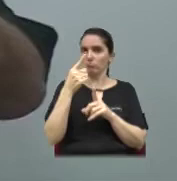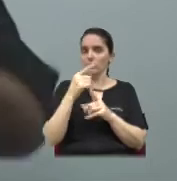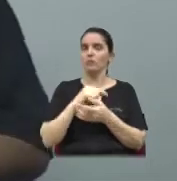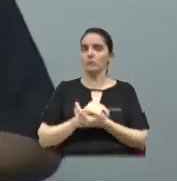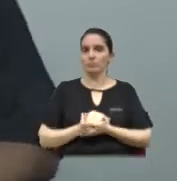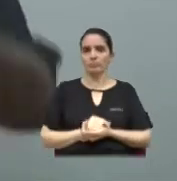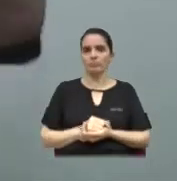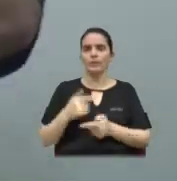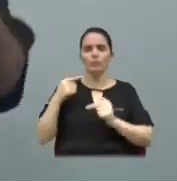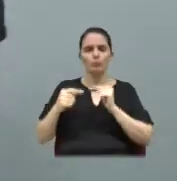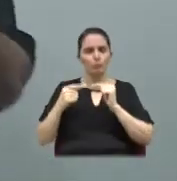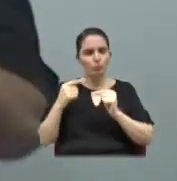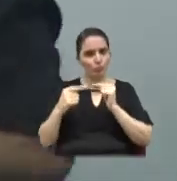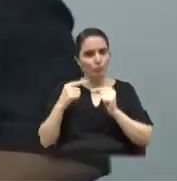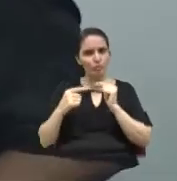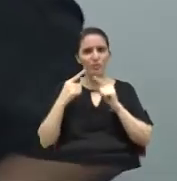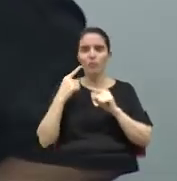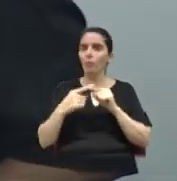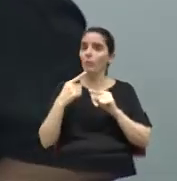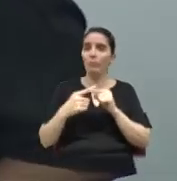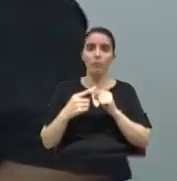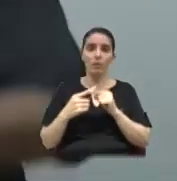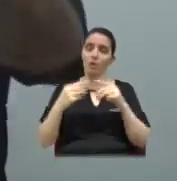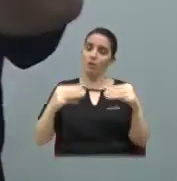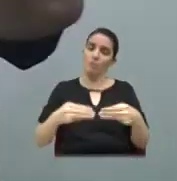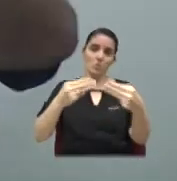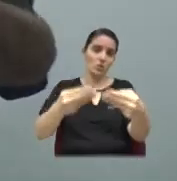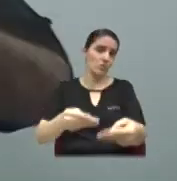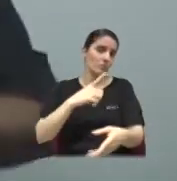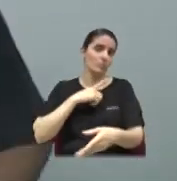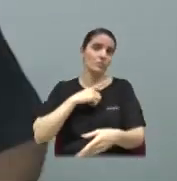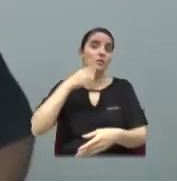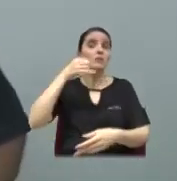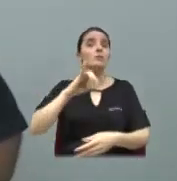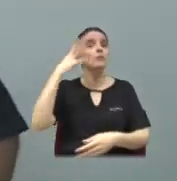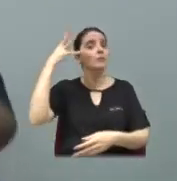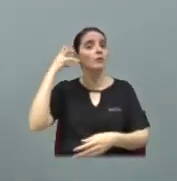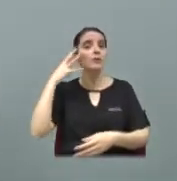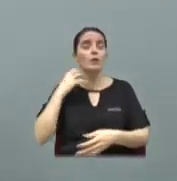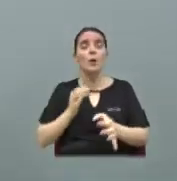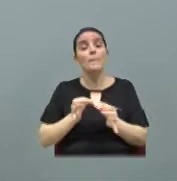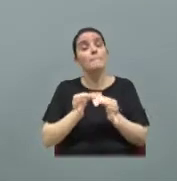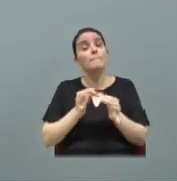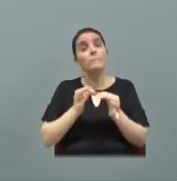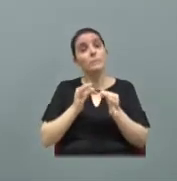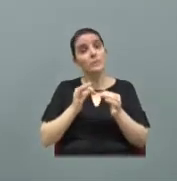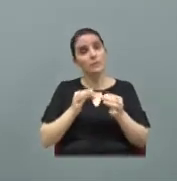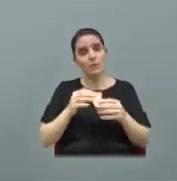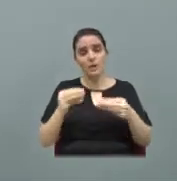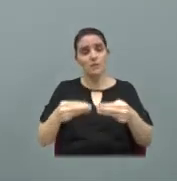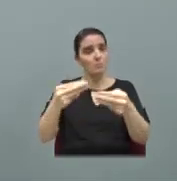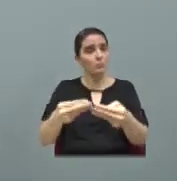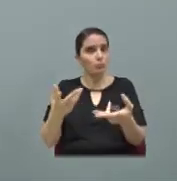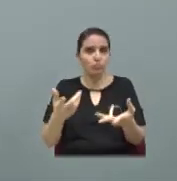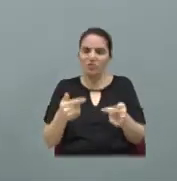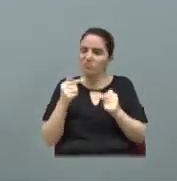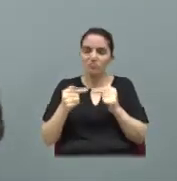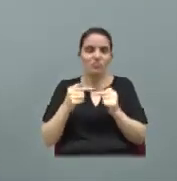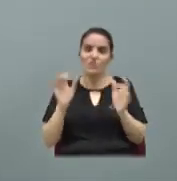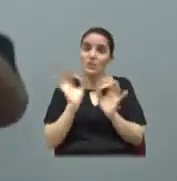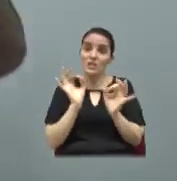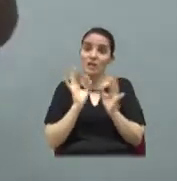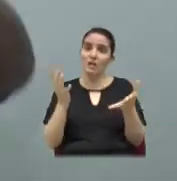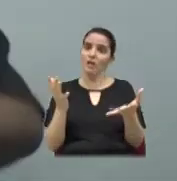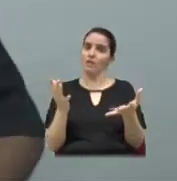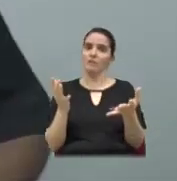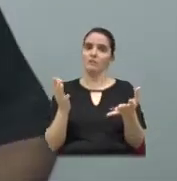estamos discutindo porque foi feita uma moção. Porque se não tivesse feito a moção, talvez nós estaríamos discutindo esse assunto. Talvez